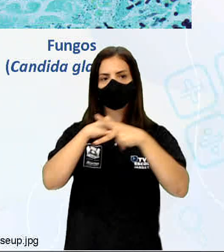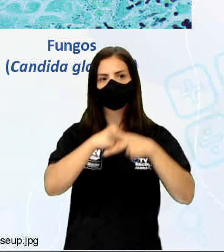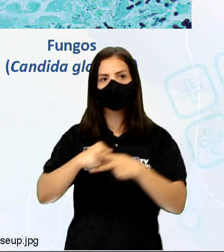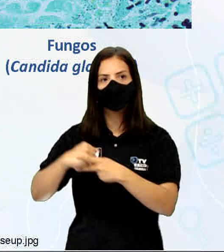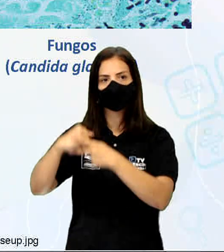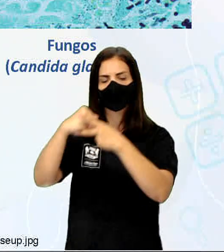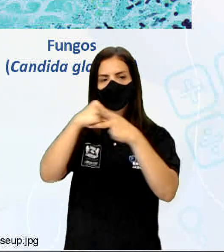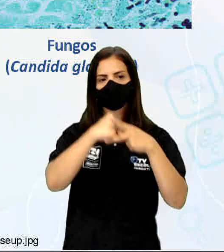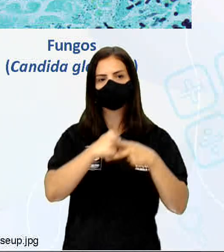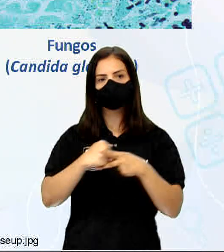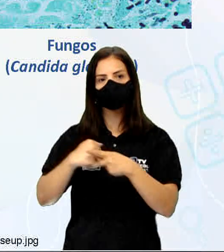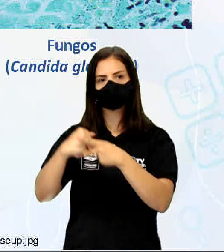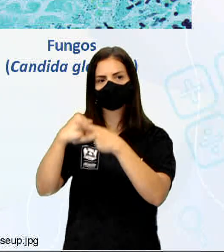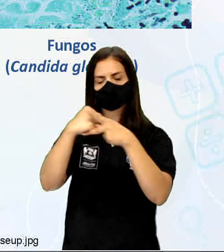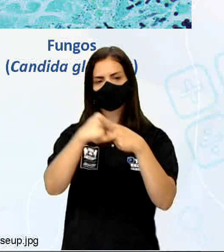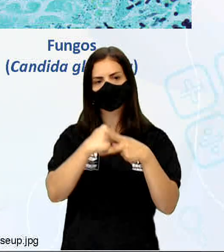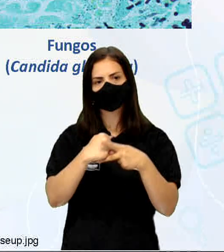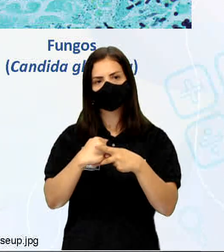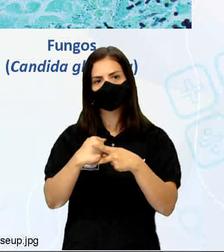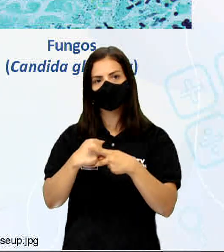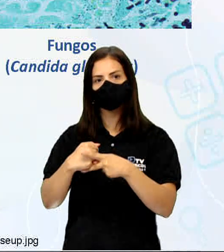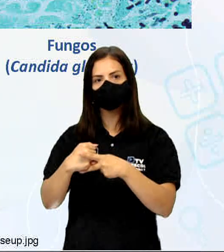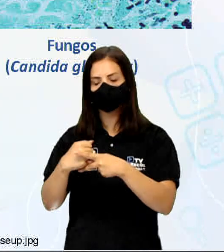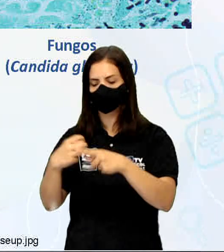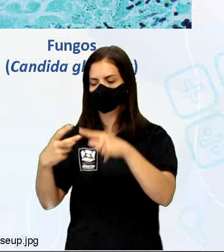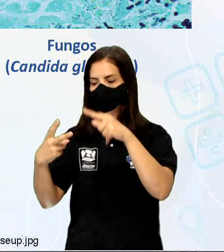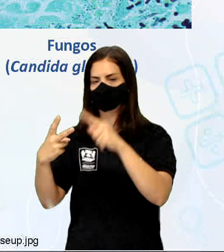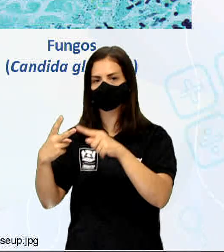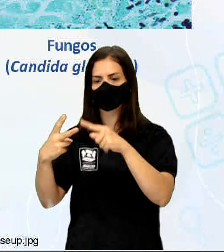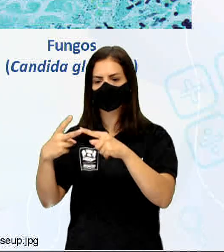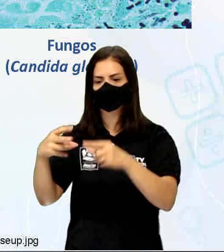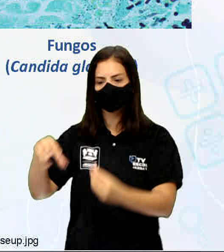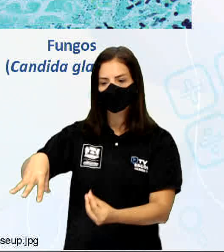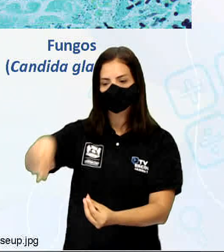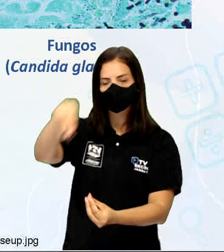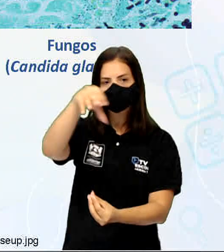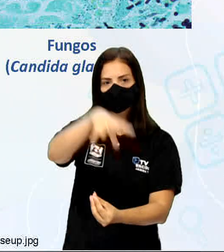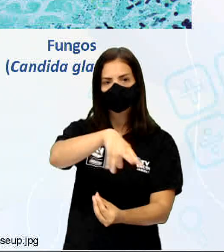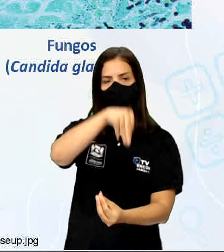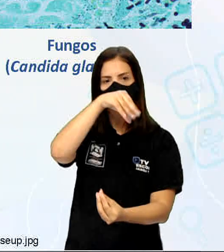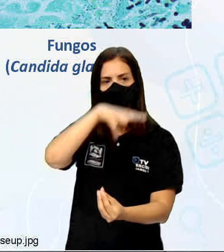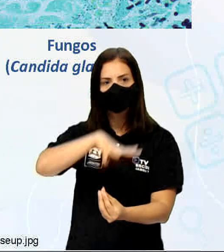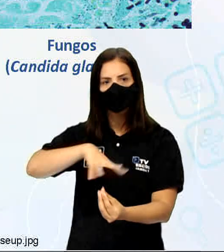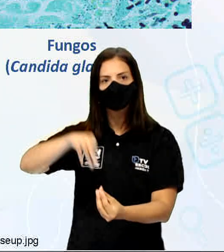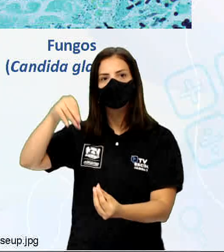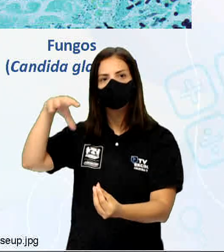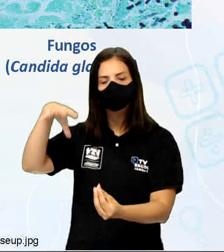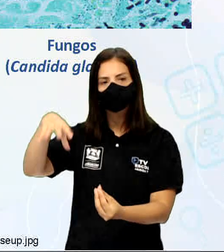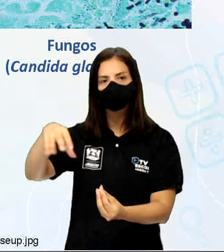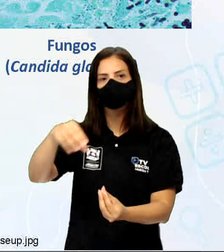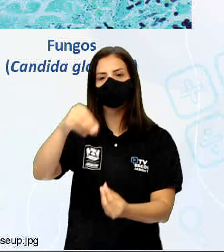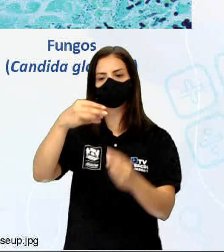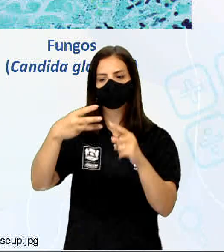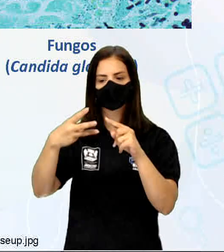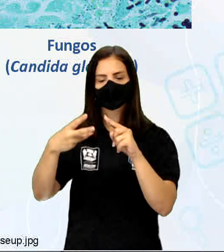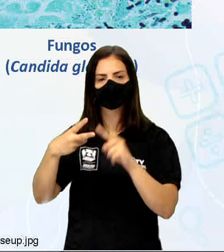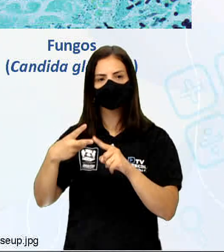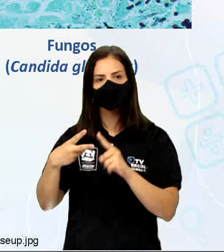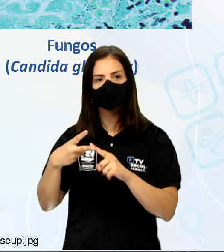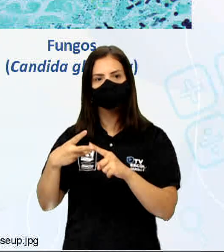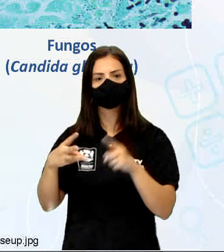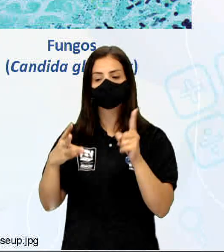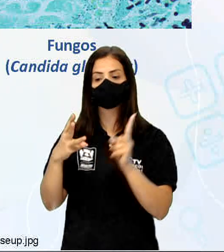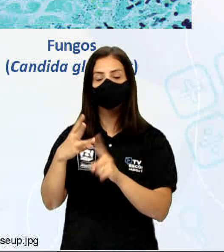unicelular eucarionte. Fungos, como a Candida glabrata, que são fungos que estão lá, que estão no nosso organismo.